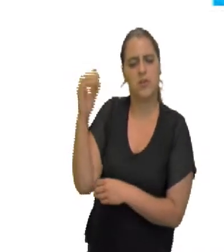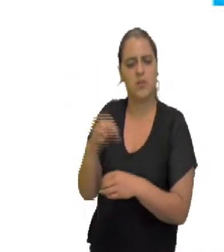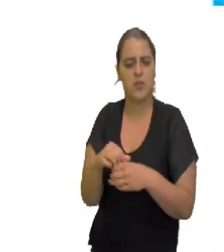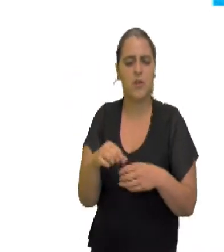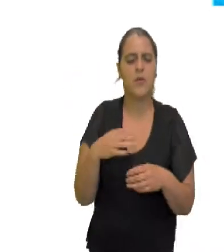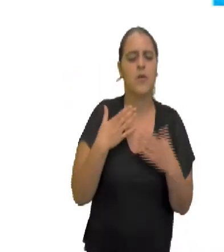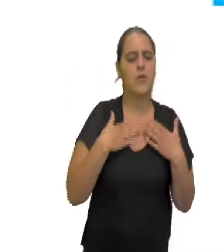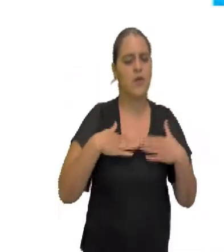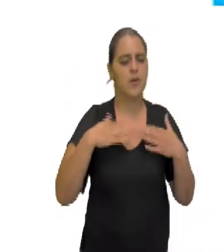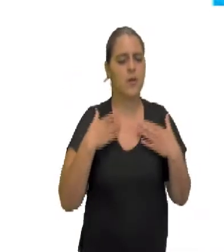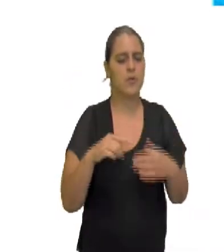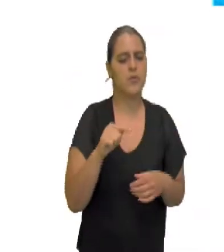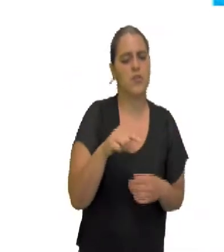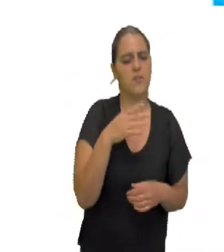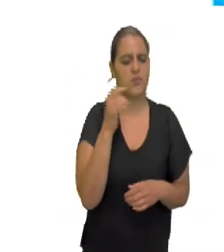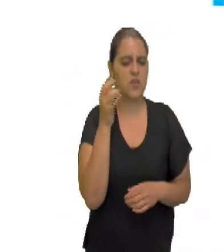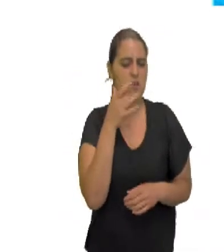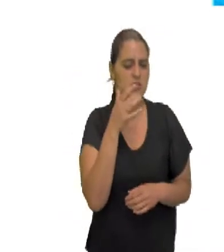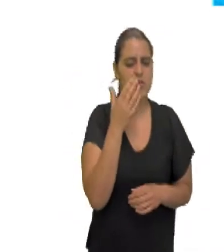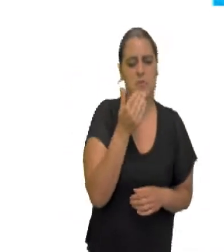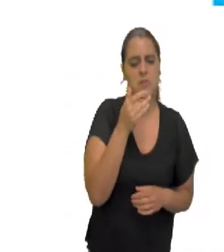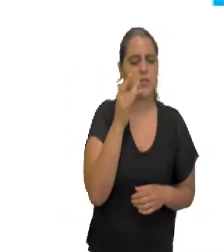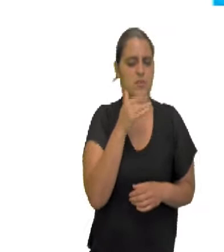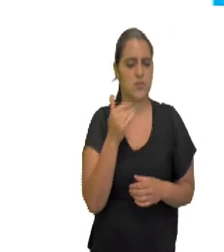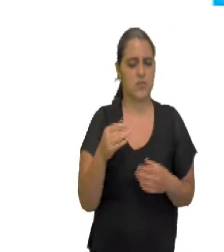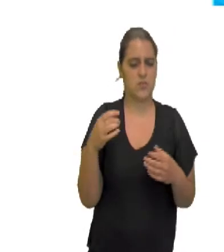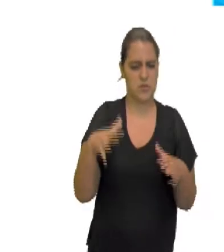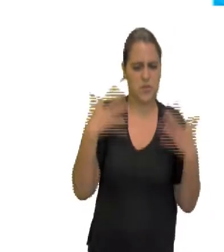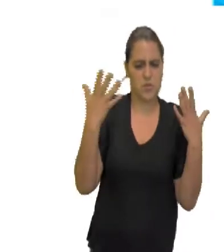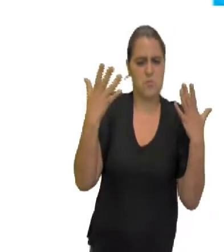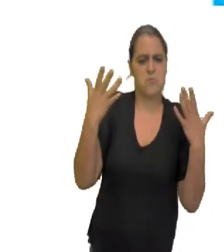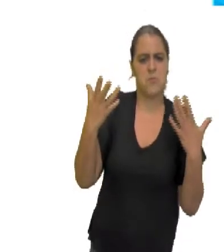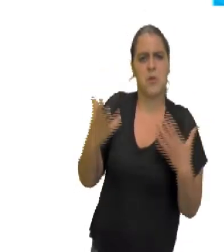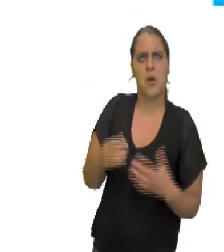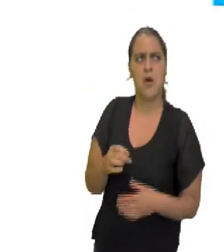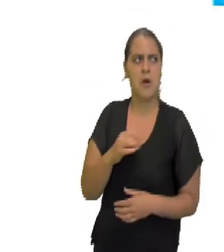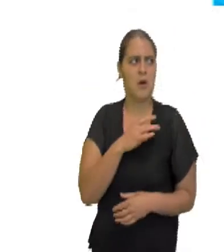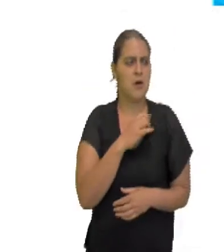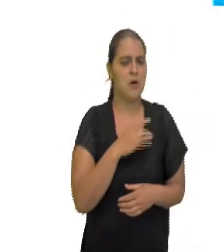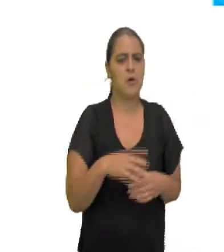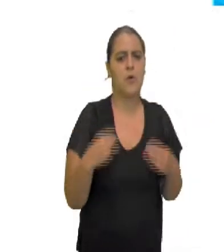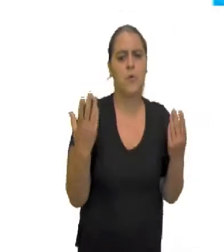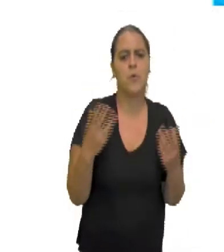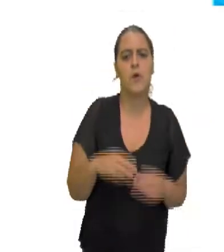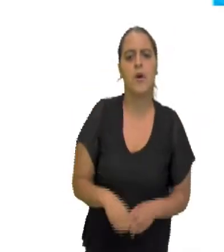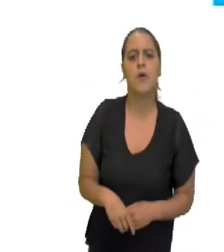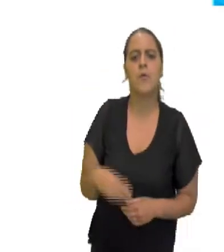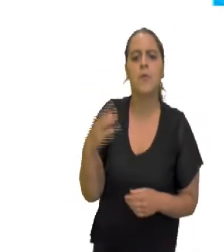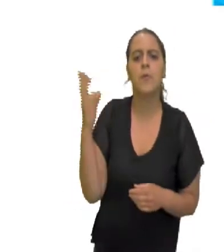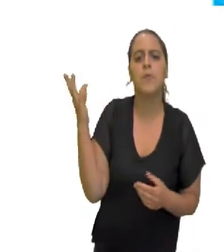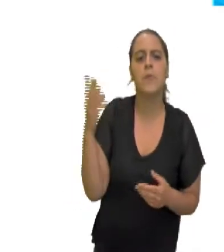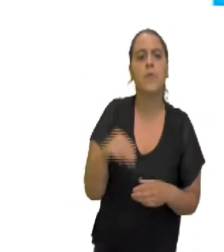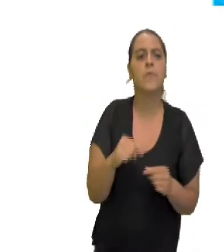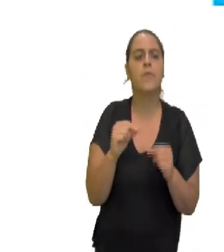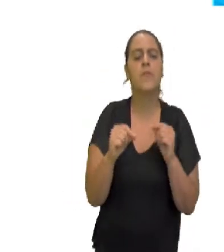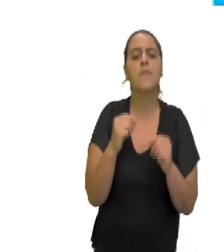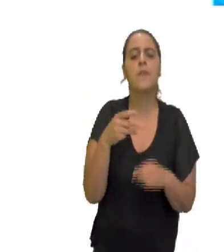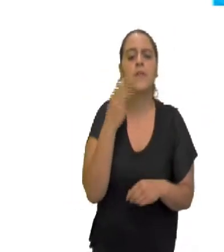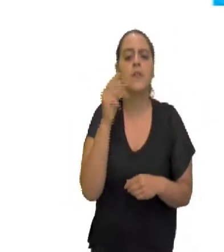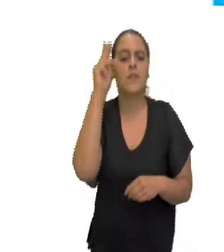calma às suas comidas gostosas com todo esse susto. Qual que é a moral dessa história, dessa